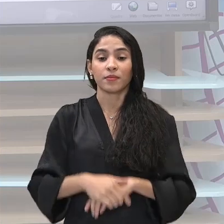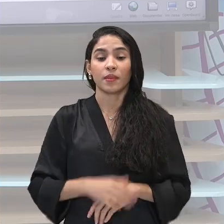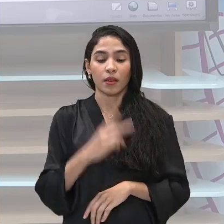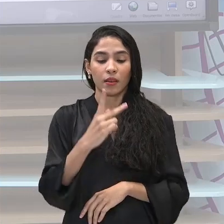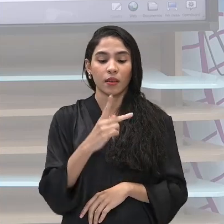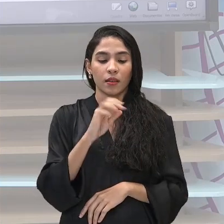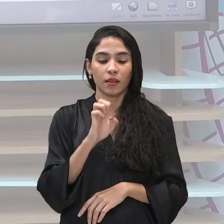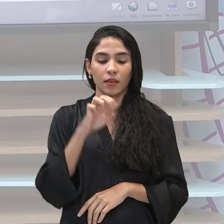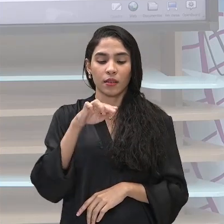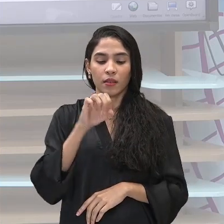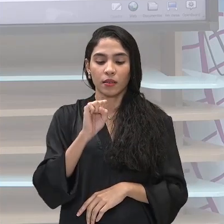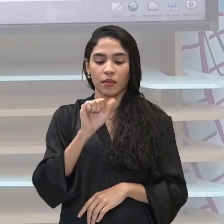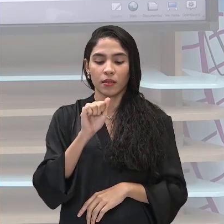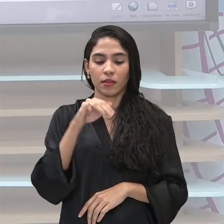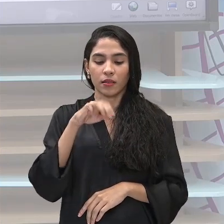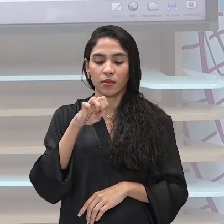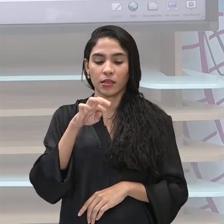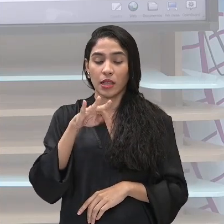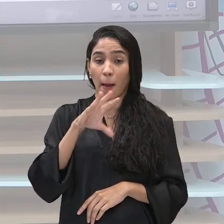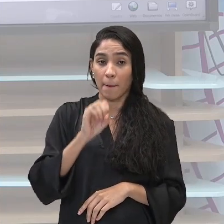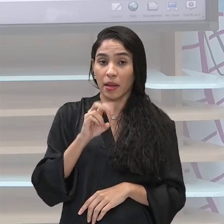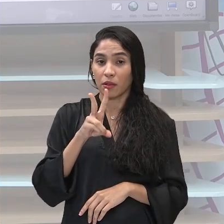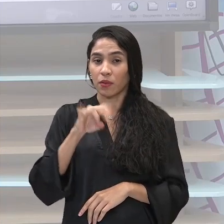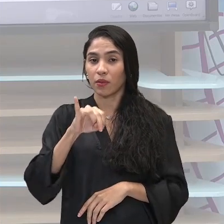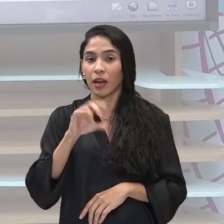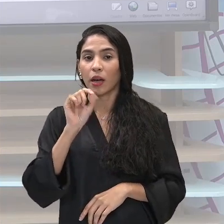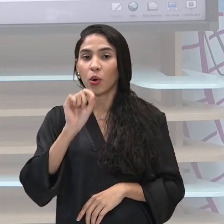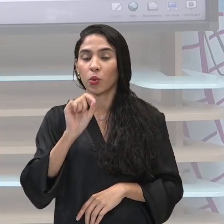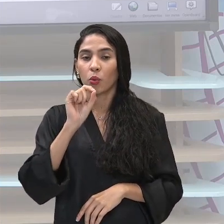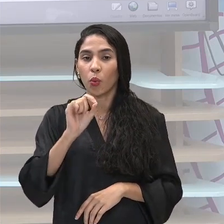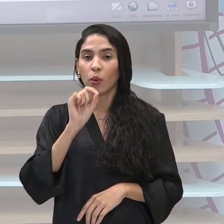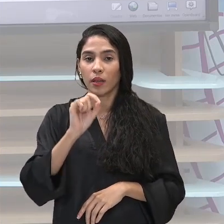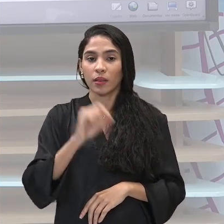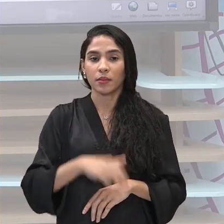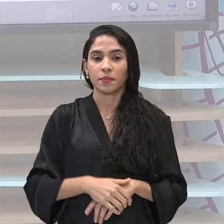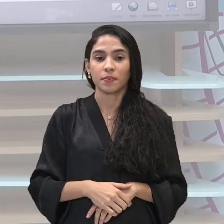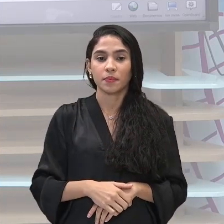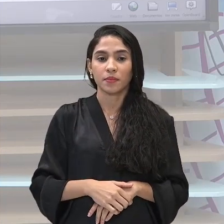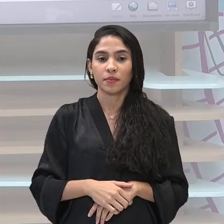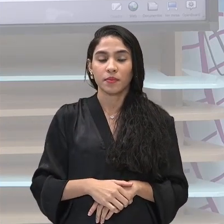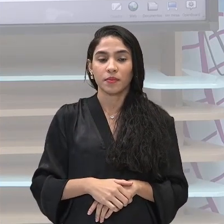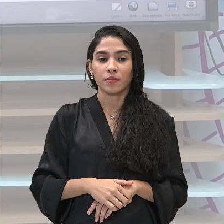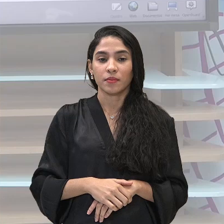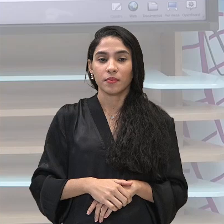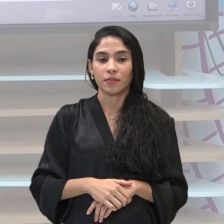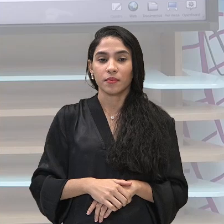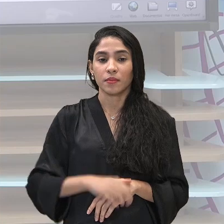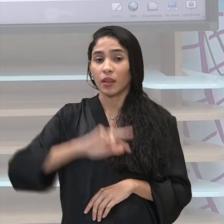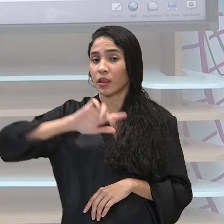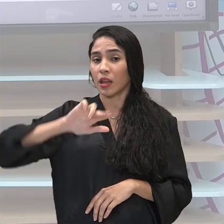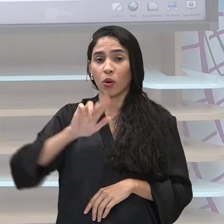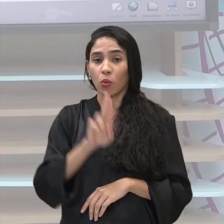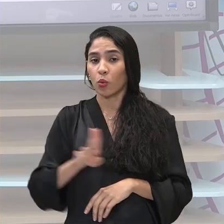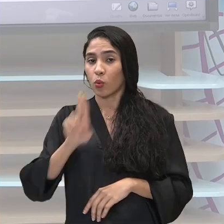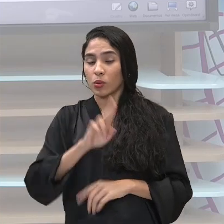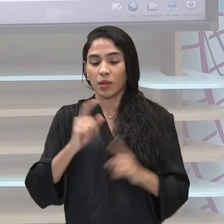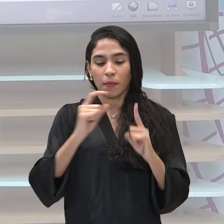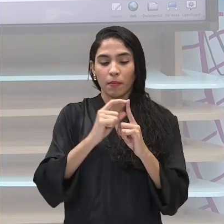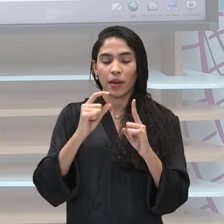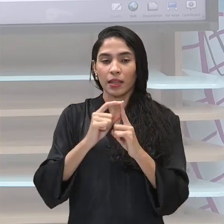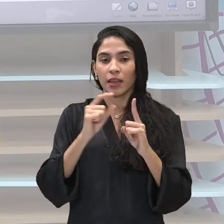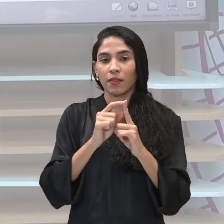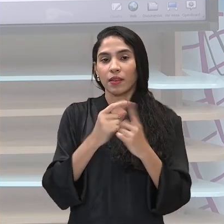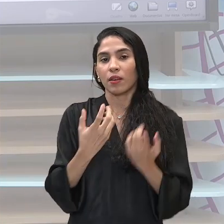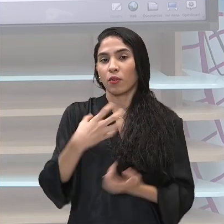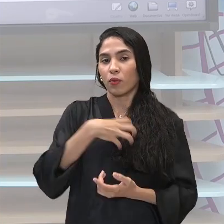né? Que elas vão trazer uma ressignificação. Não usa-se as palavras no sentido